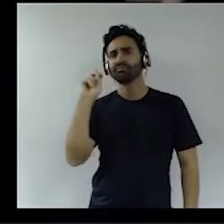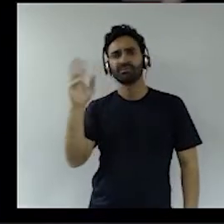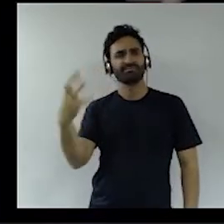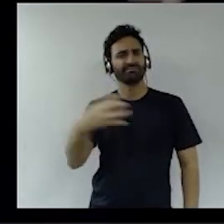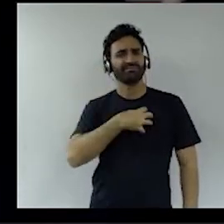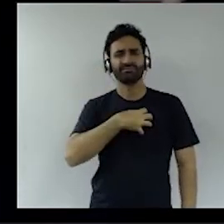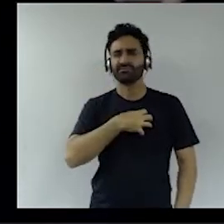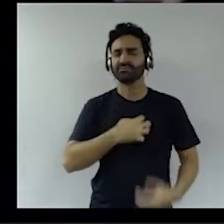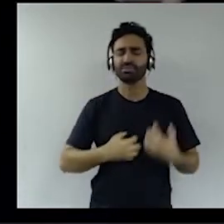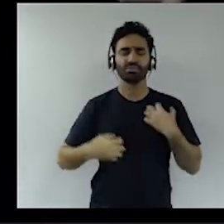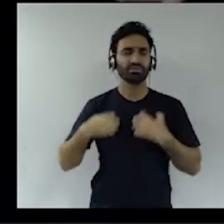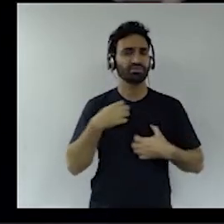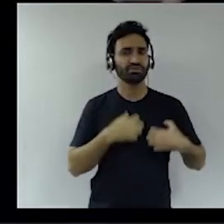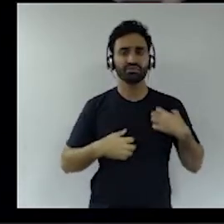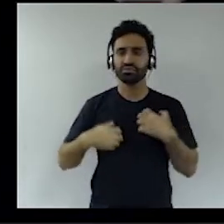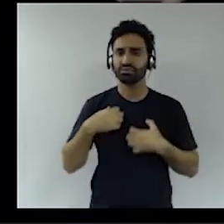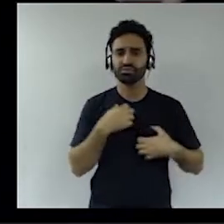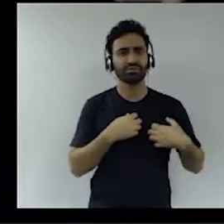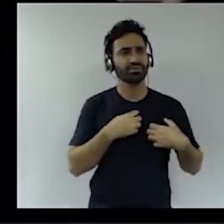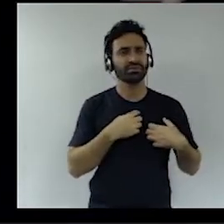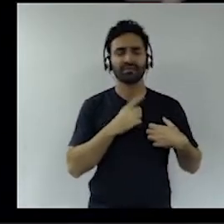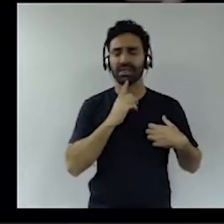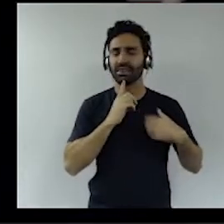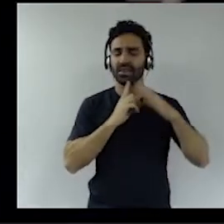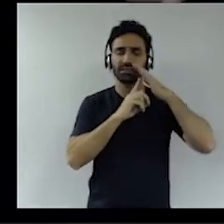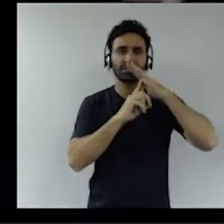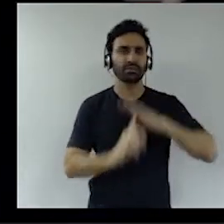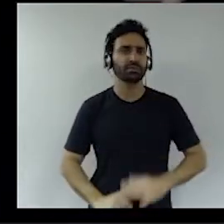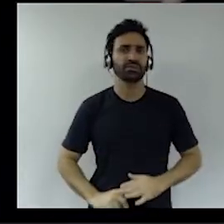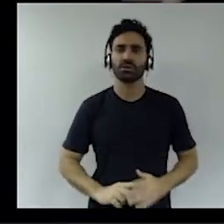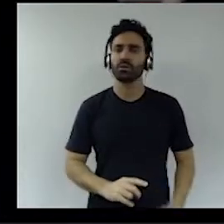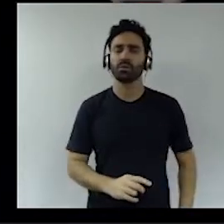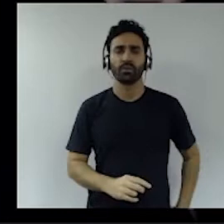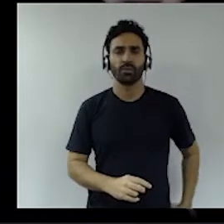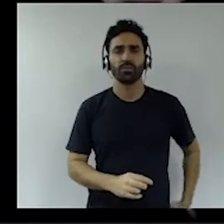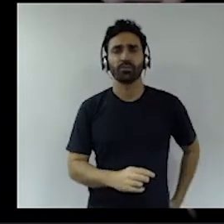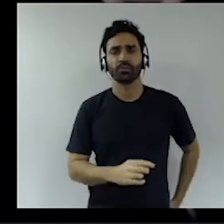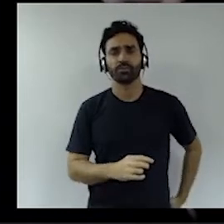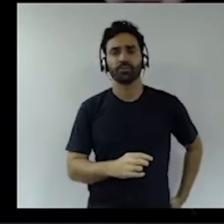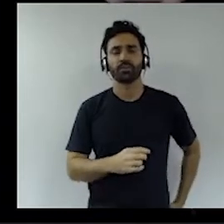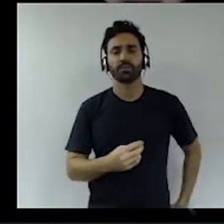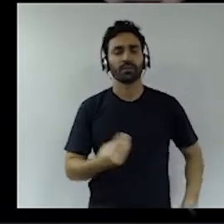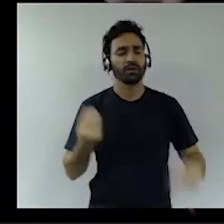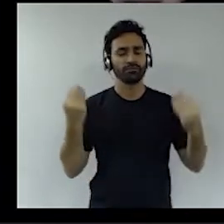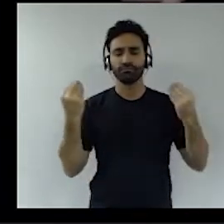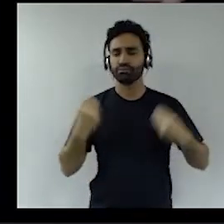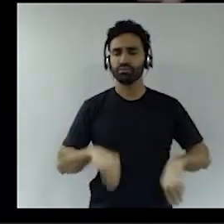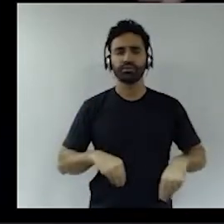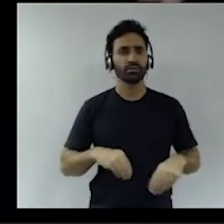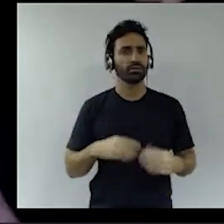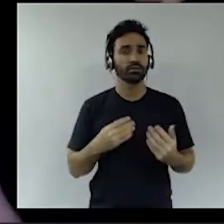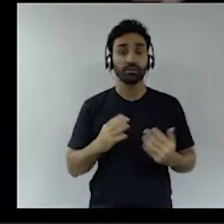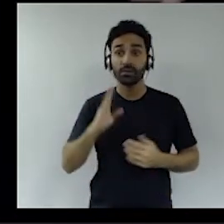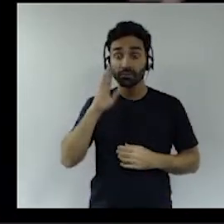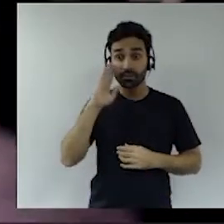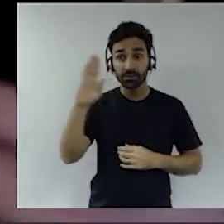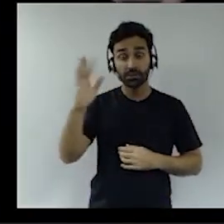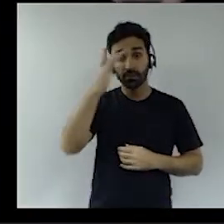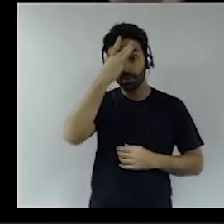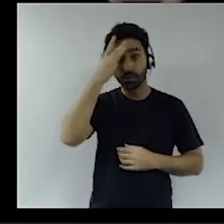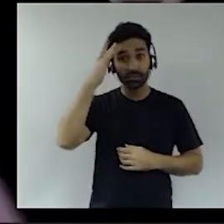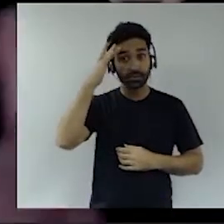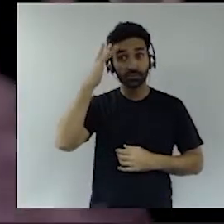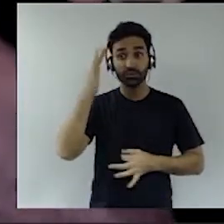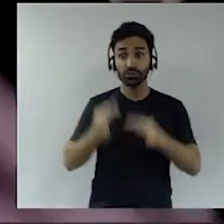imaginava, jamais imaginei, e divido isso com os colegas, e de setores, principalmente como a magistratura, que são pessoas intelectualmente